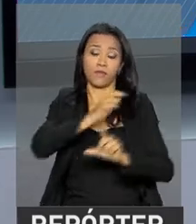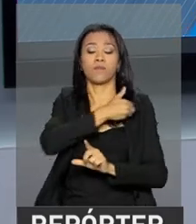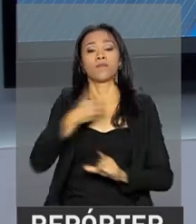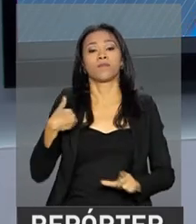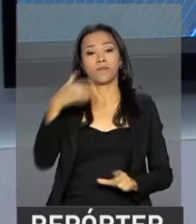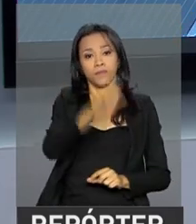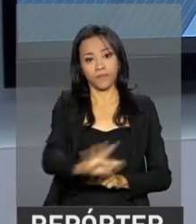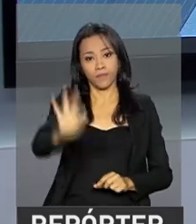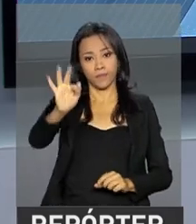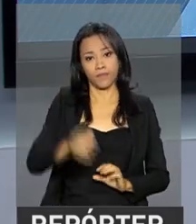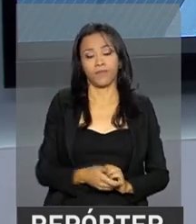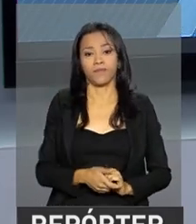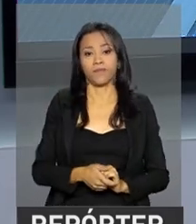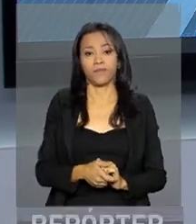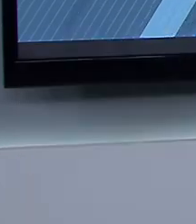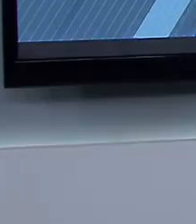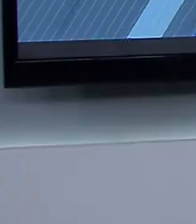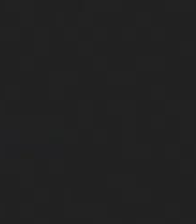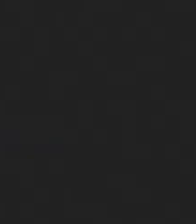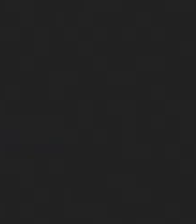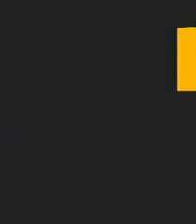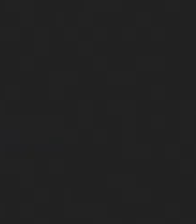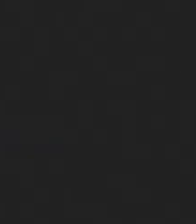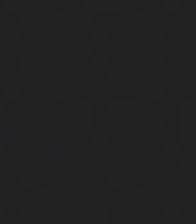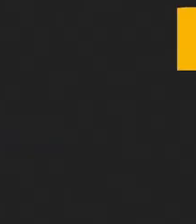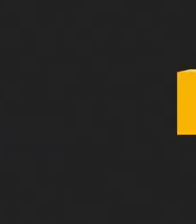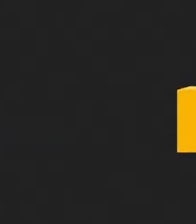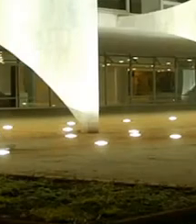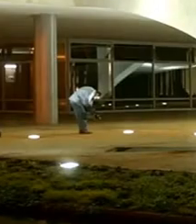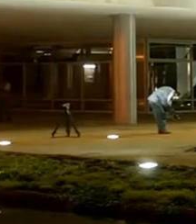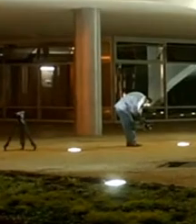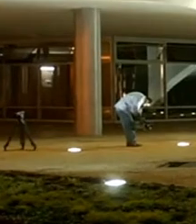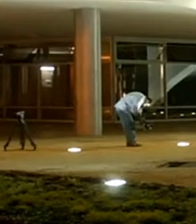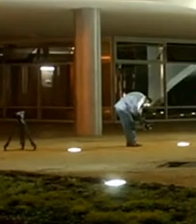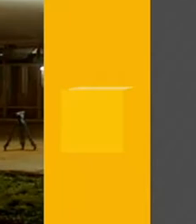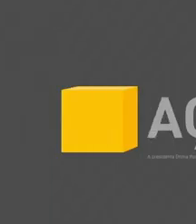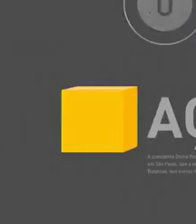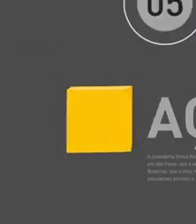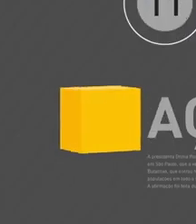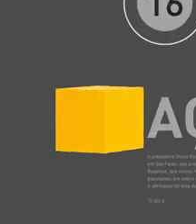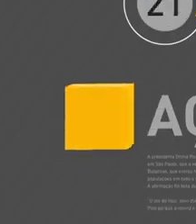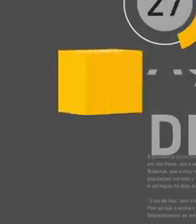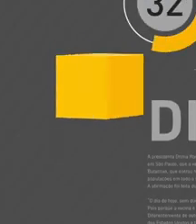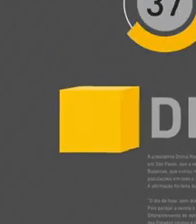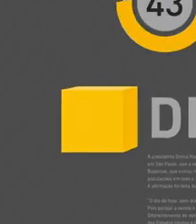a TV do Governo Federal.